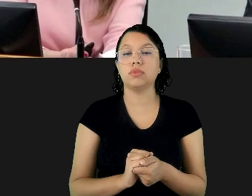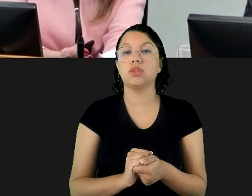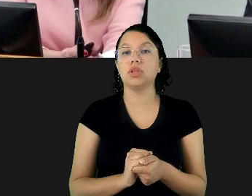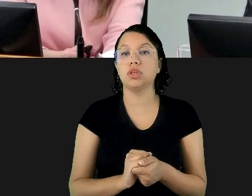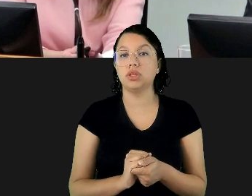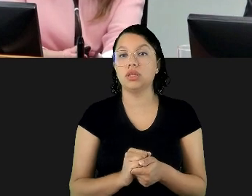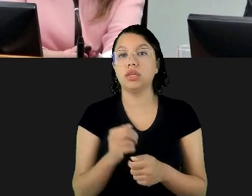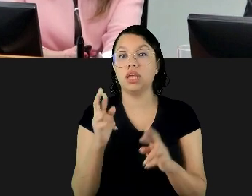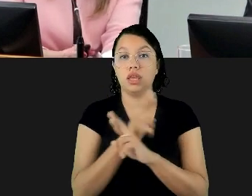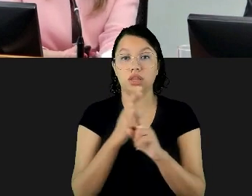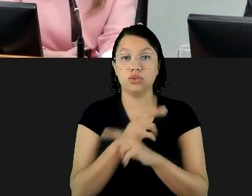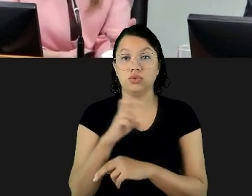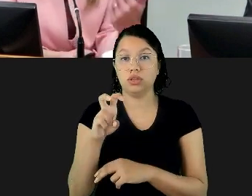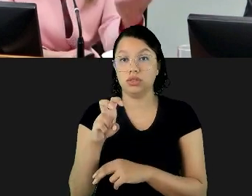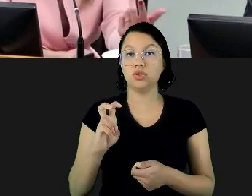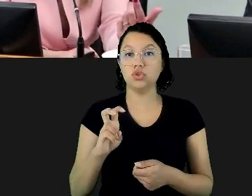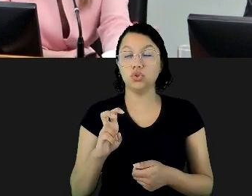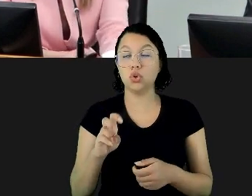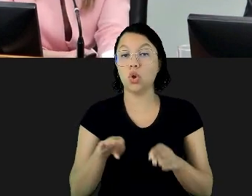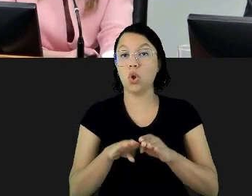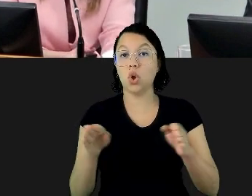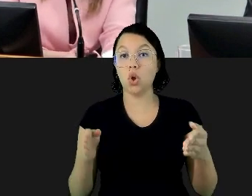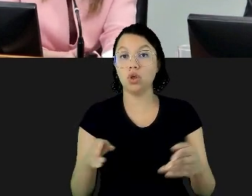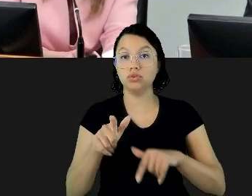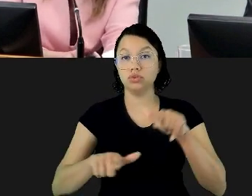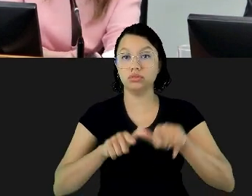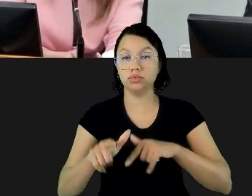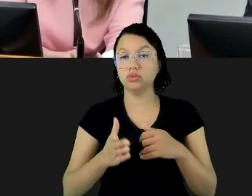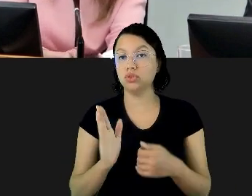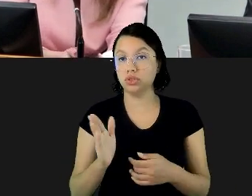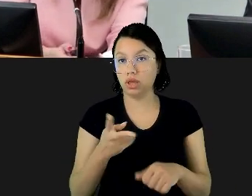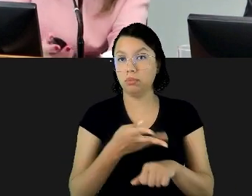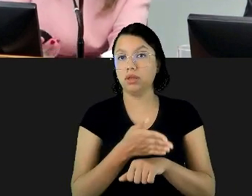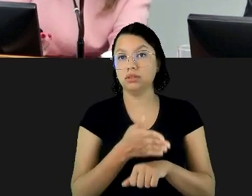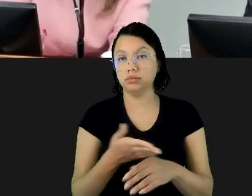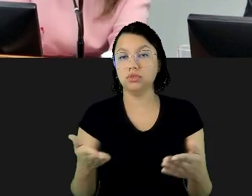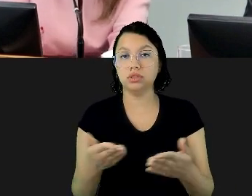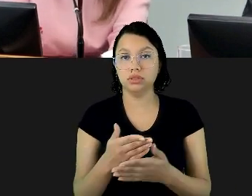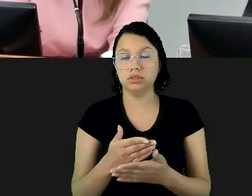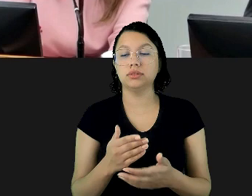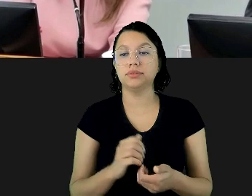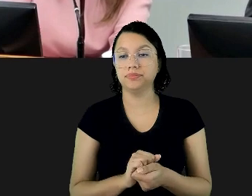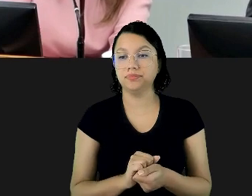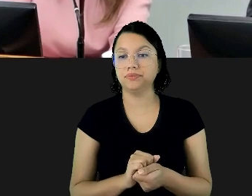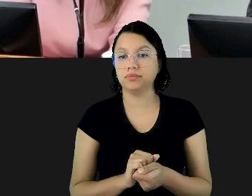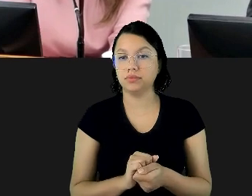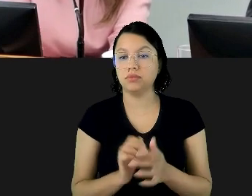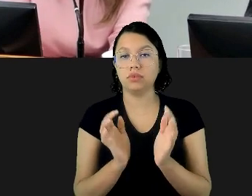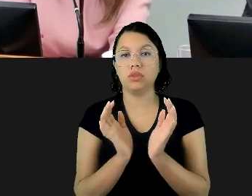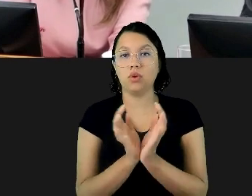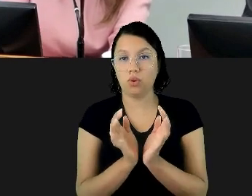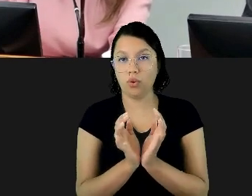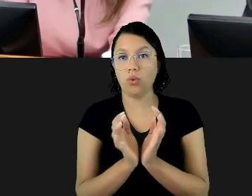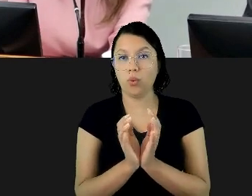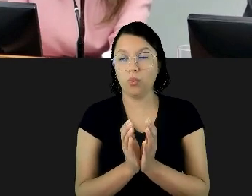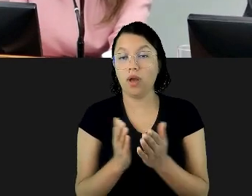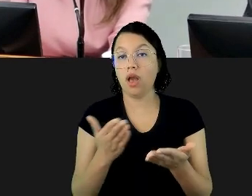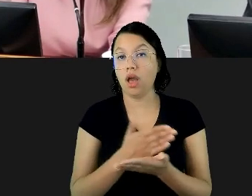já compõem esse GT e que recentemente passaram a ser 6 temas prioritários